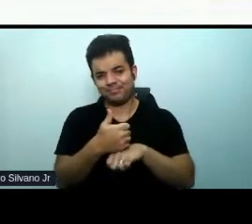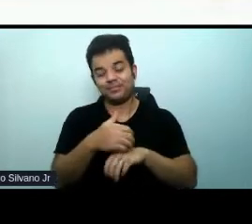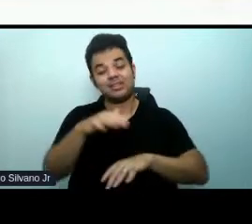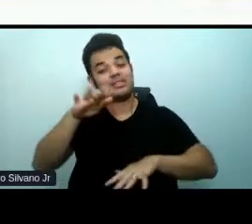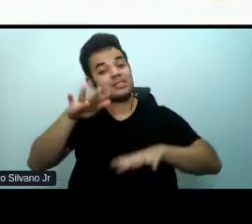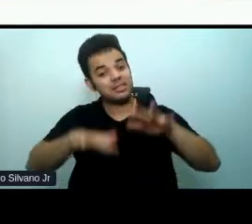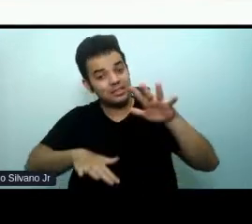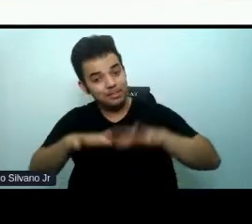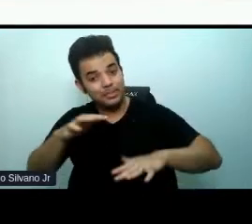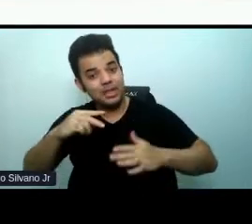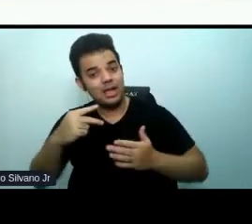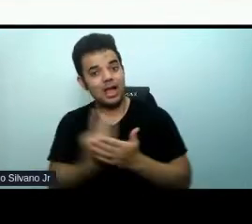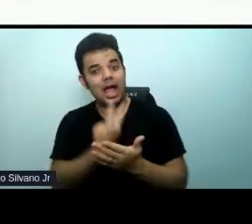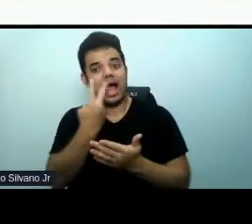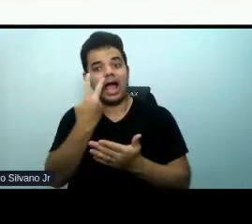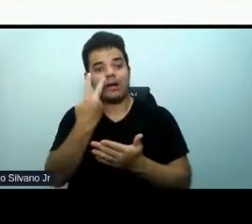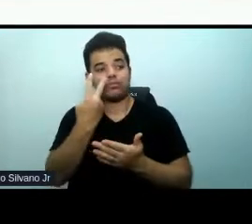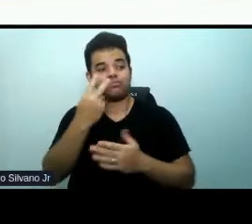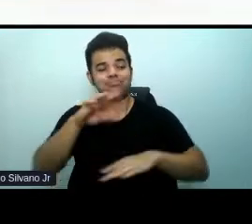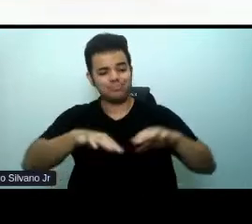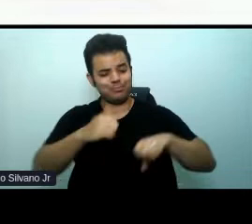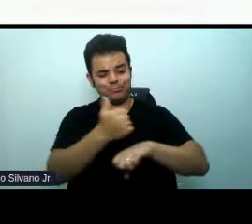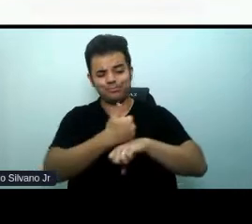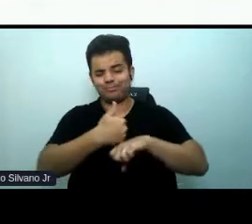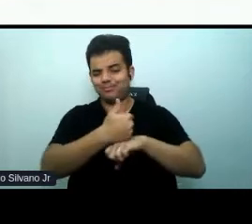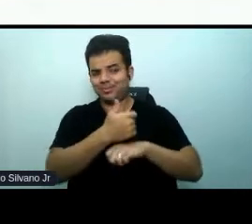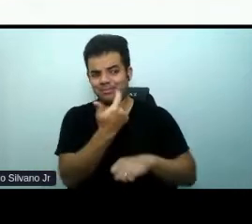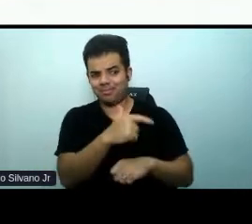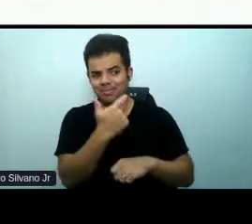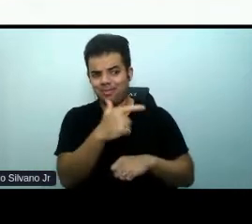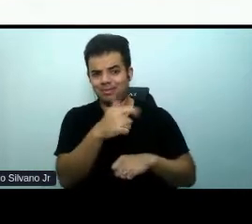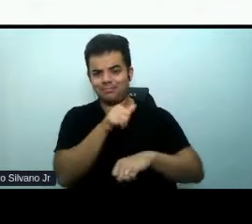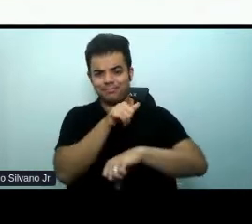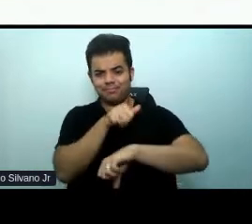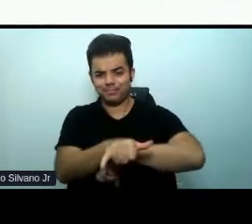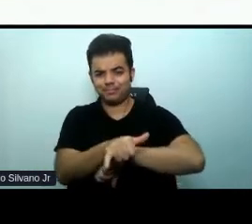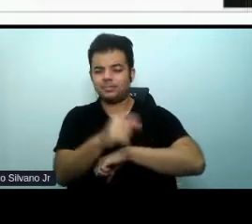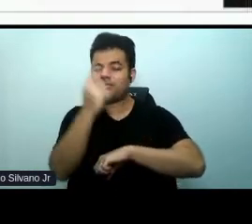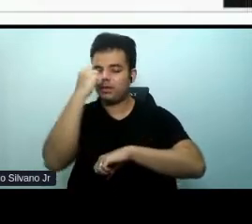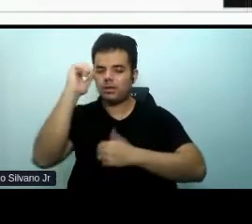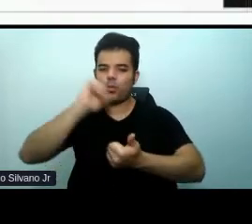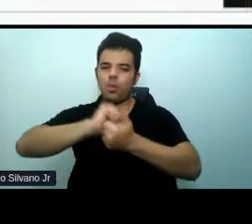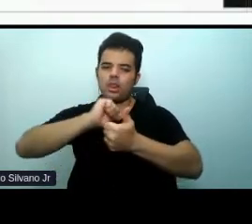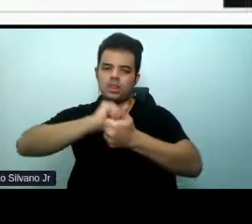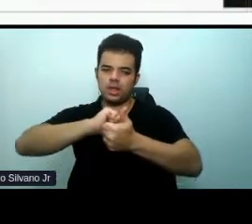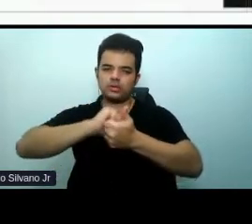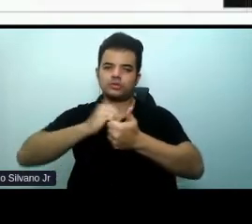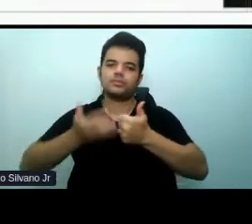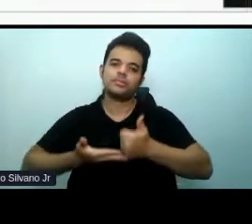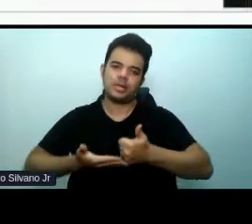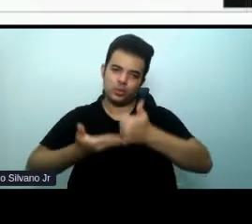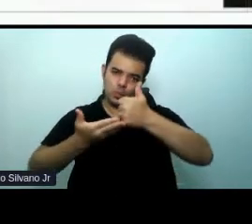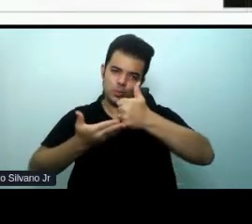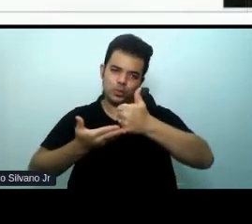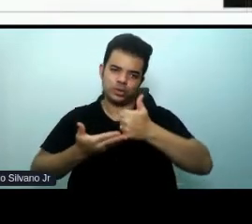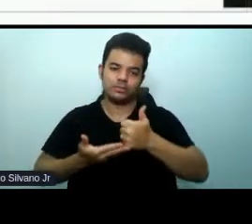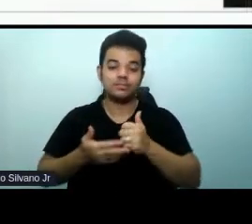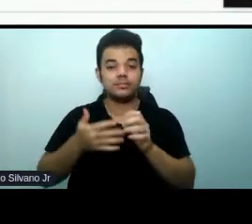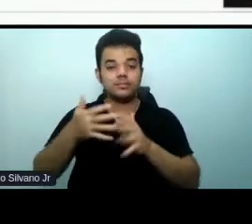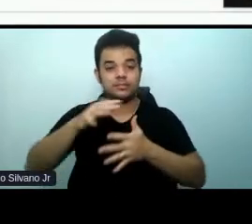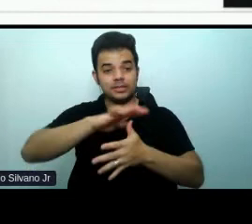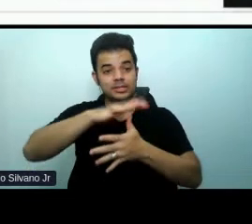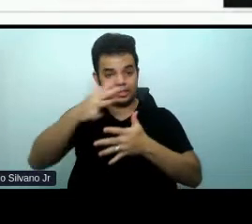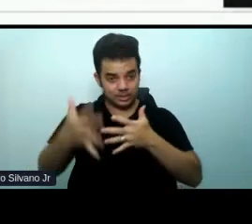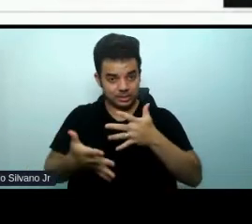Dependendo do erro, nunca foi um profissional. Então, é você pensar na qualidade. A